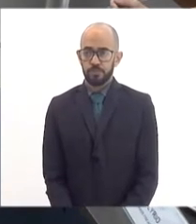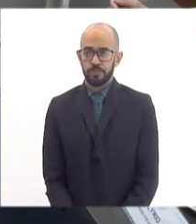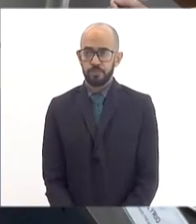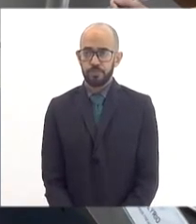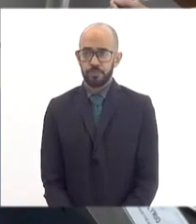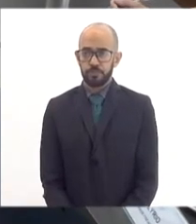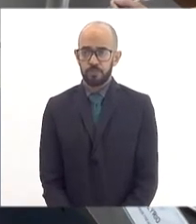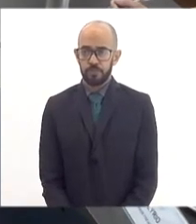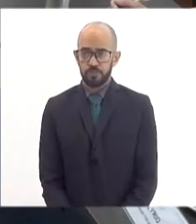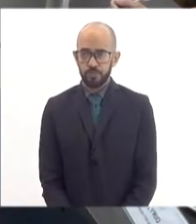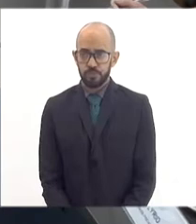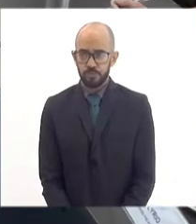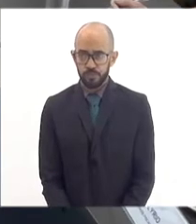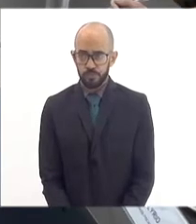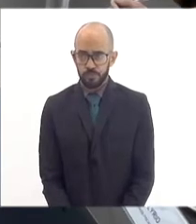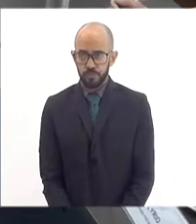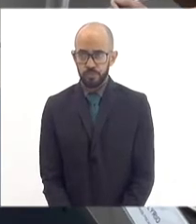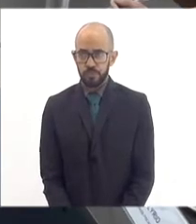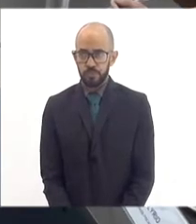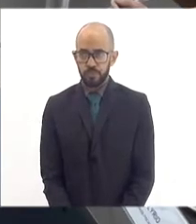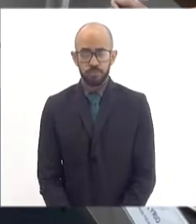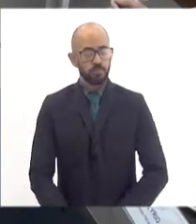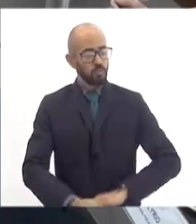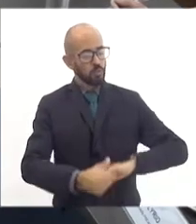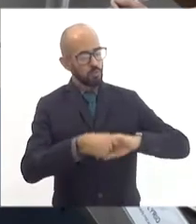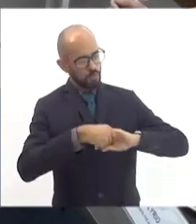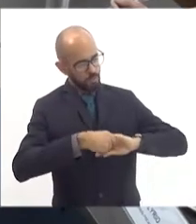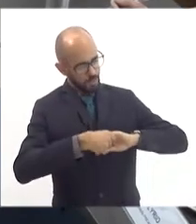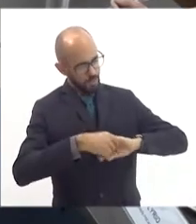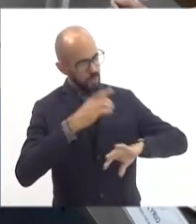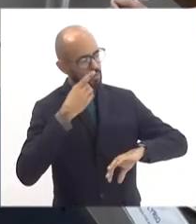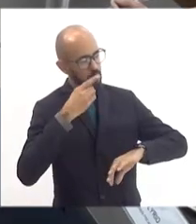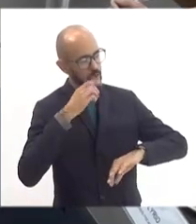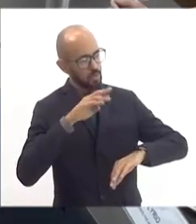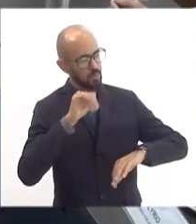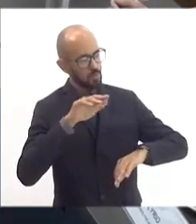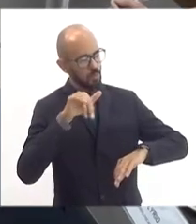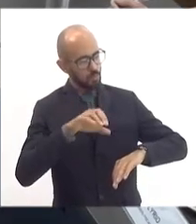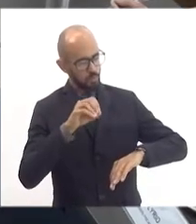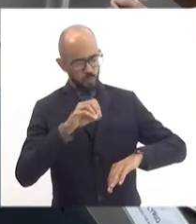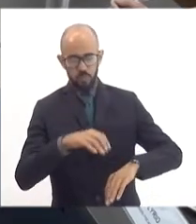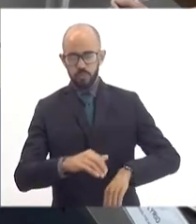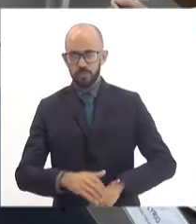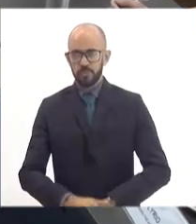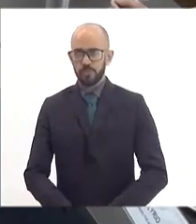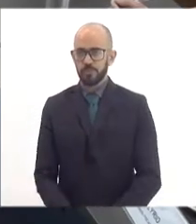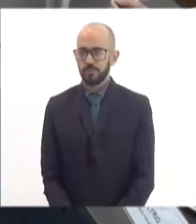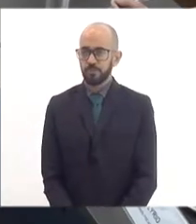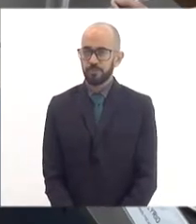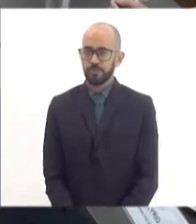Por favor. Cumprimentar o deputado Bruno, né? Prazer te ver de novo, Bruno. Igualmente.